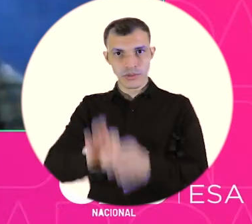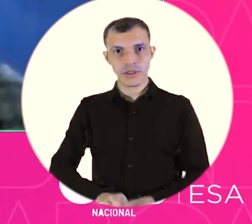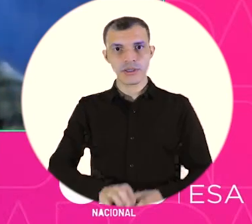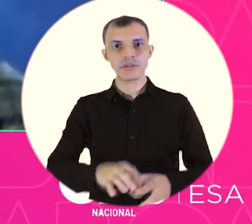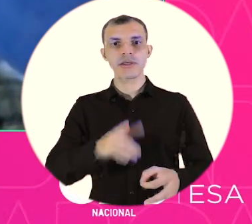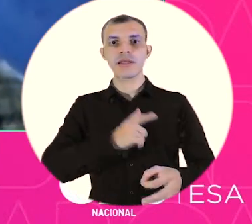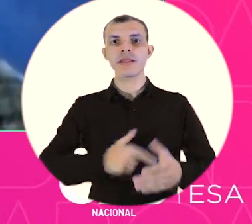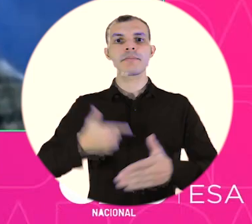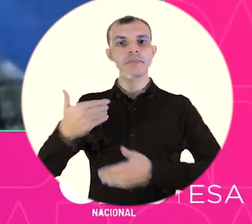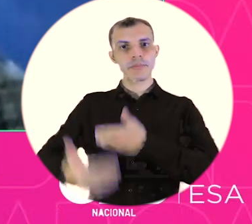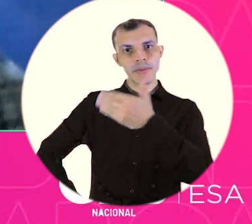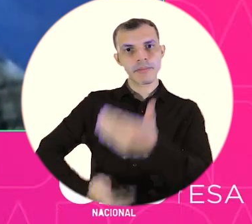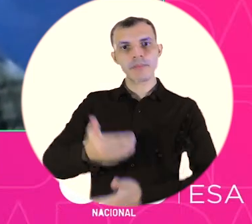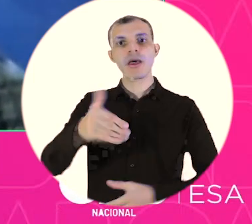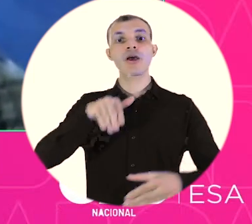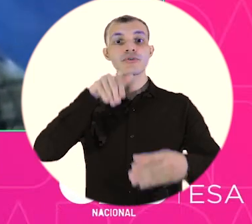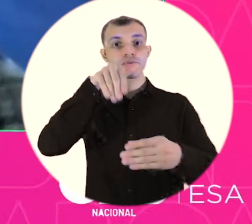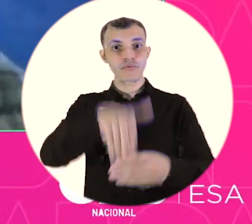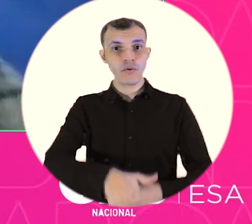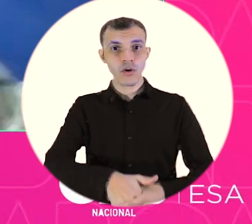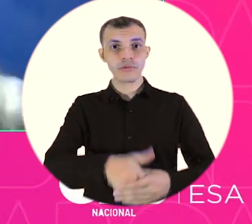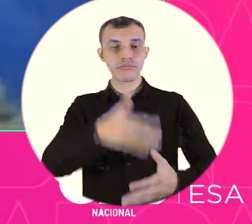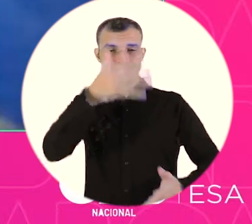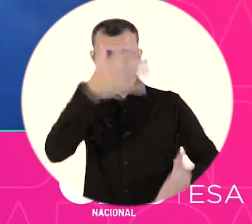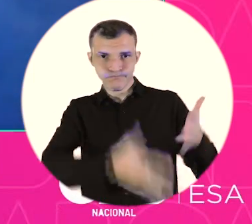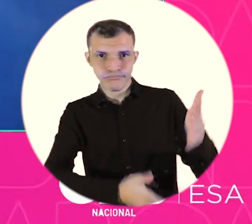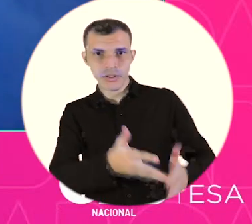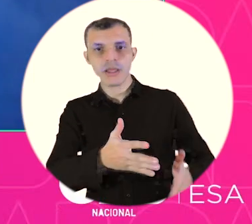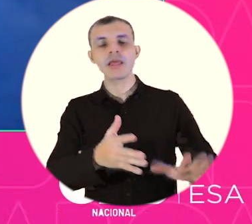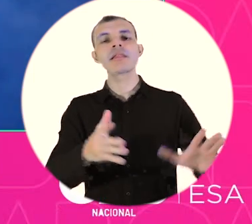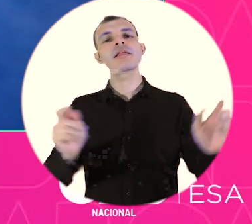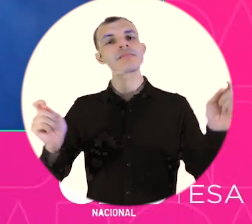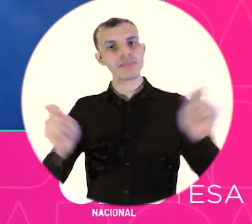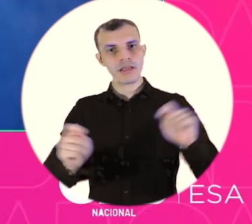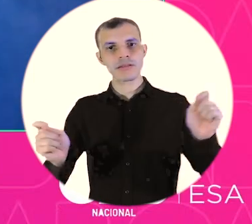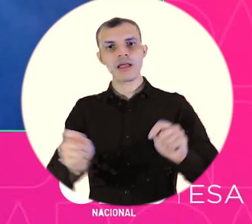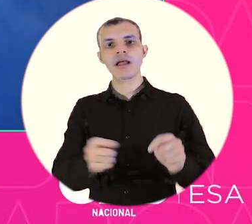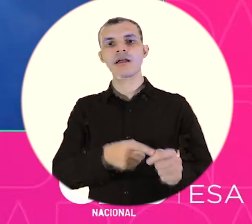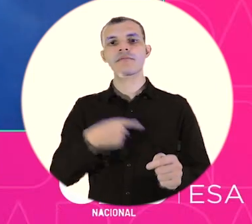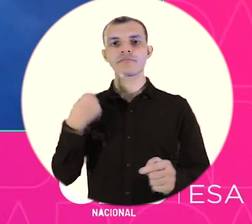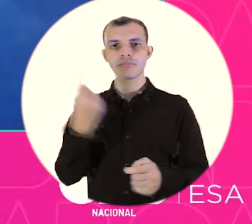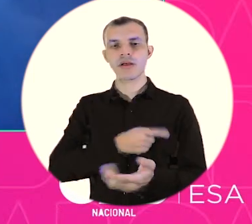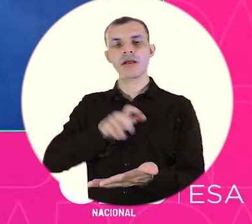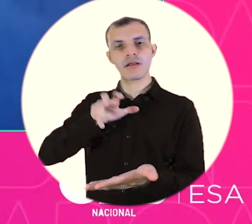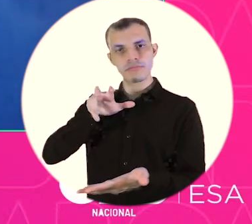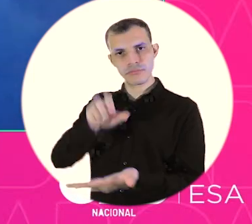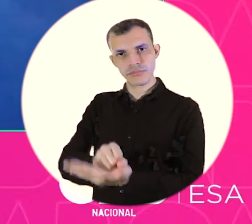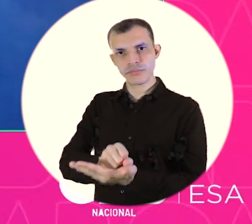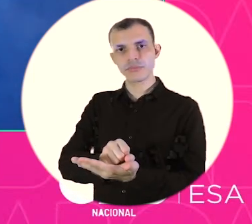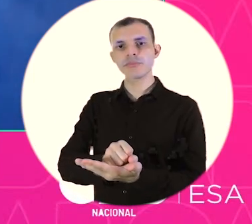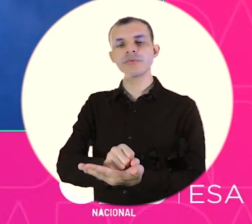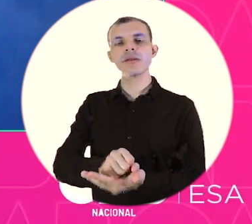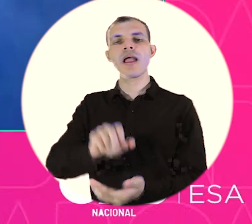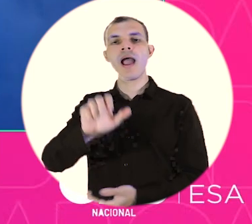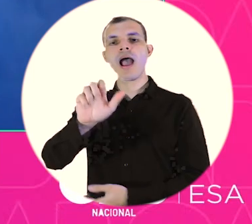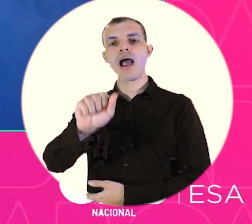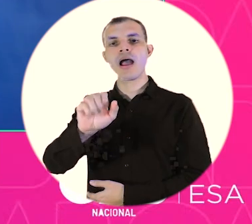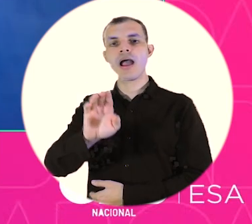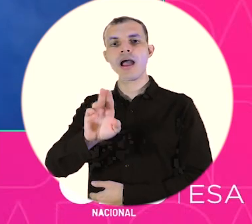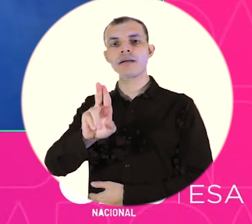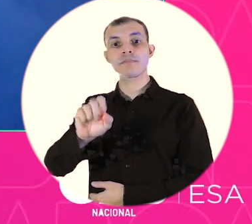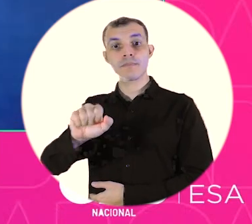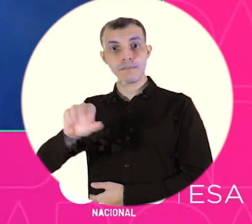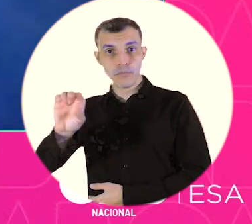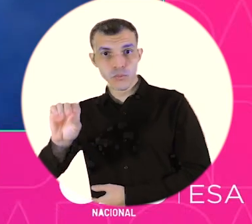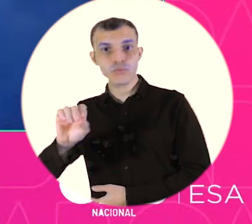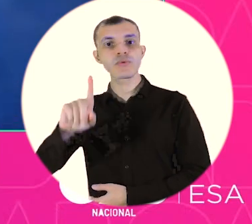a igualdade do processo eleitoral, é possível a gente falar na ocorrência de abuso, que é uma